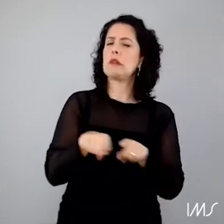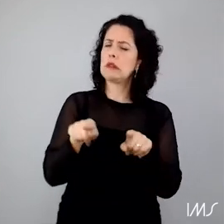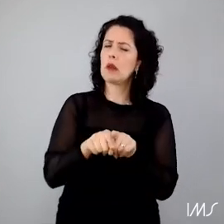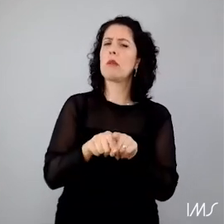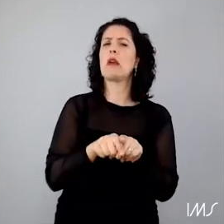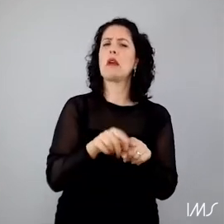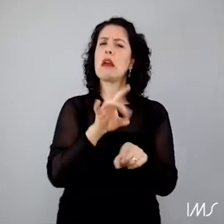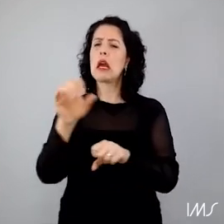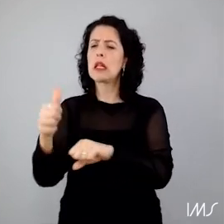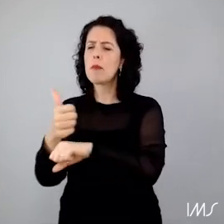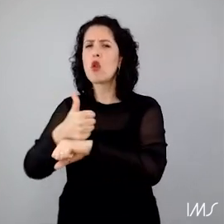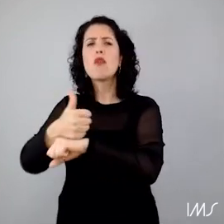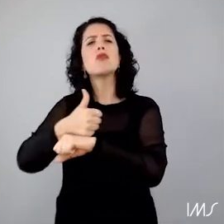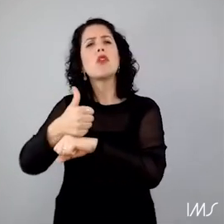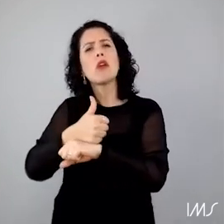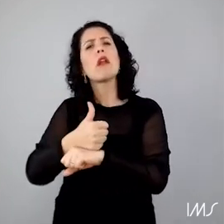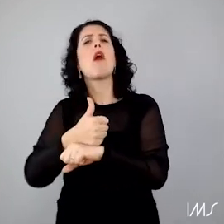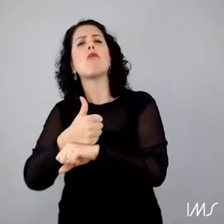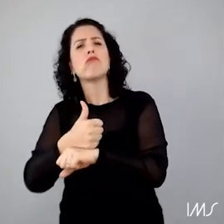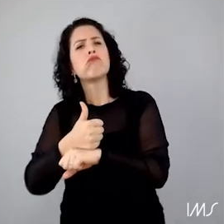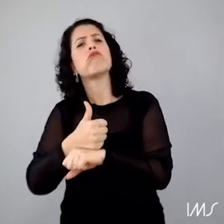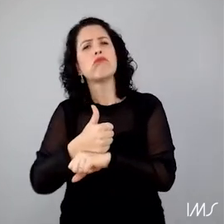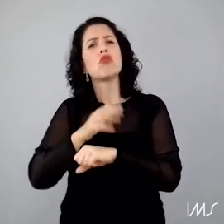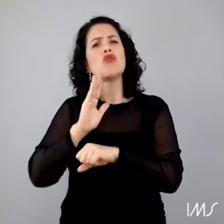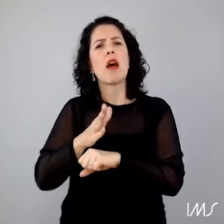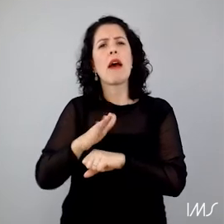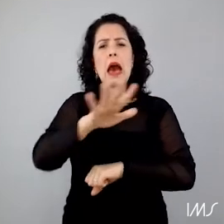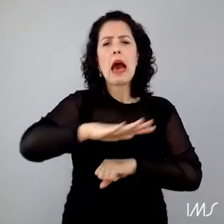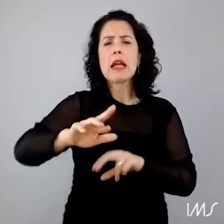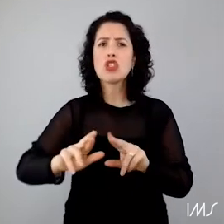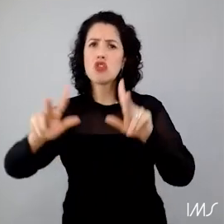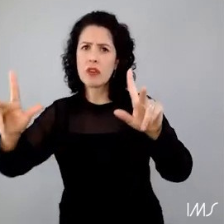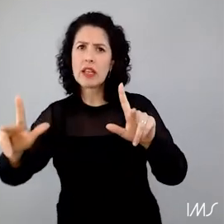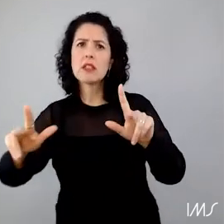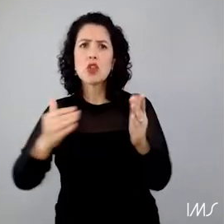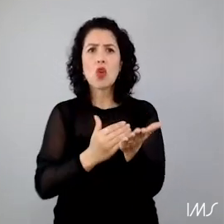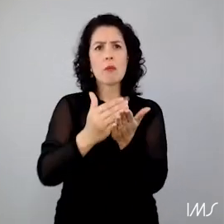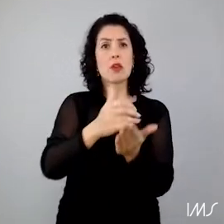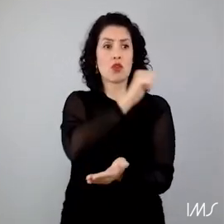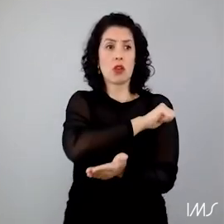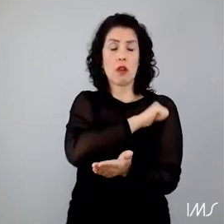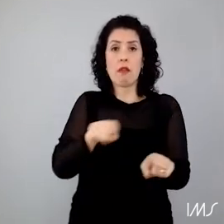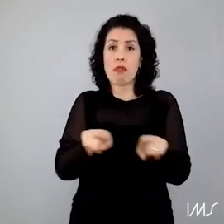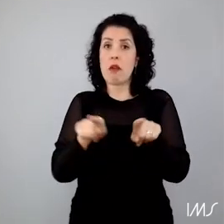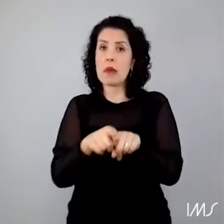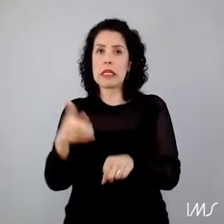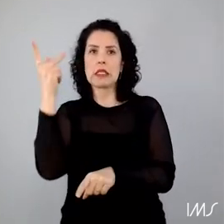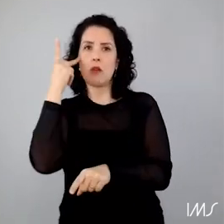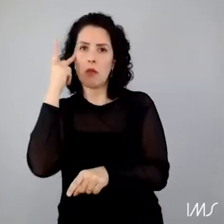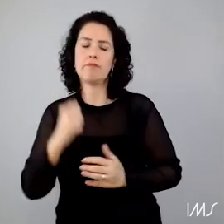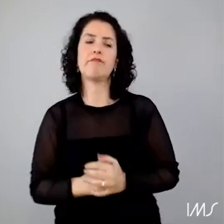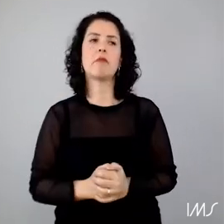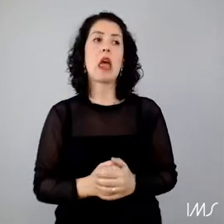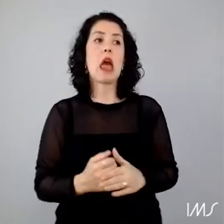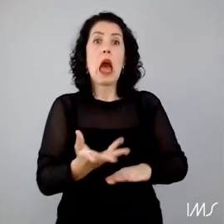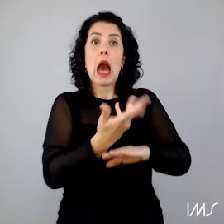diferentes áreas, estabelecidos principalmente entre o Rio de Janeiro e São Paulo. Arquivos e bibliotecas, naturalmente